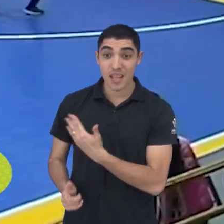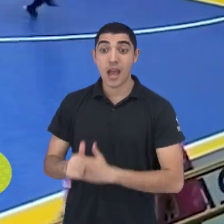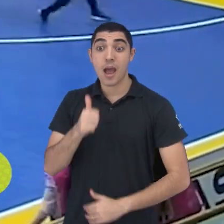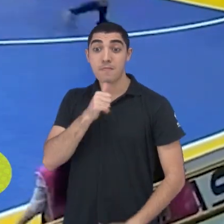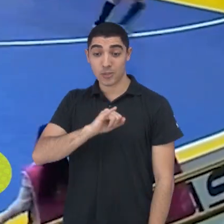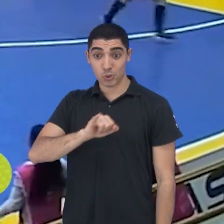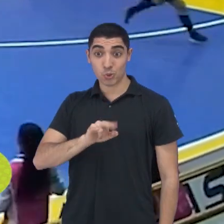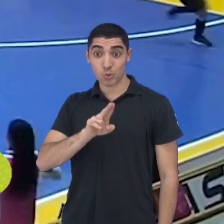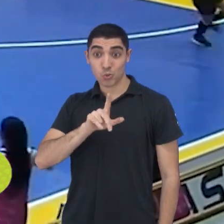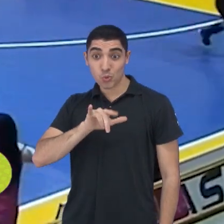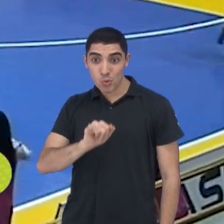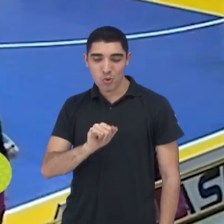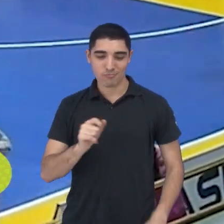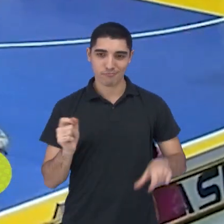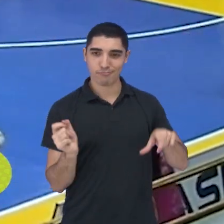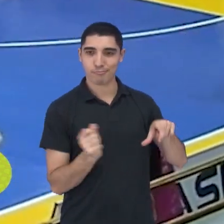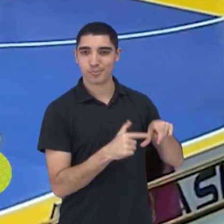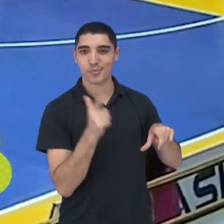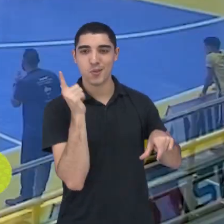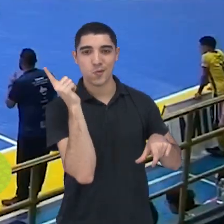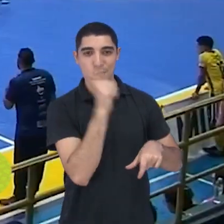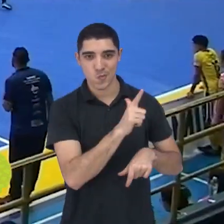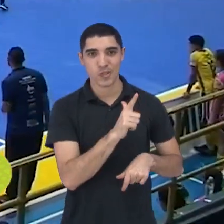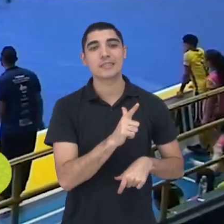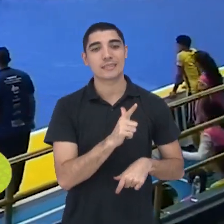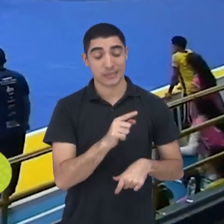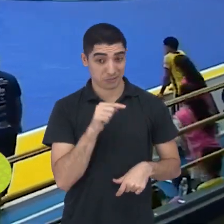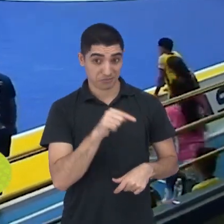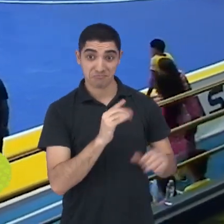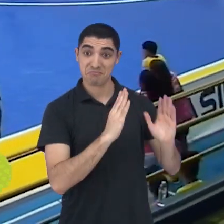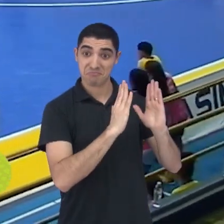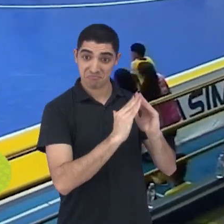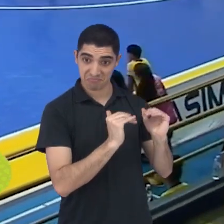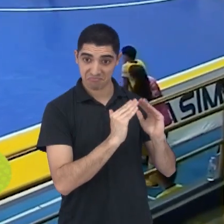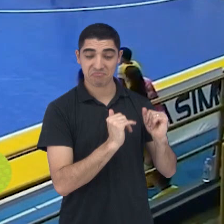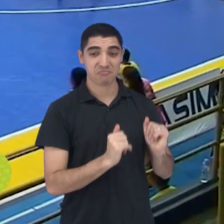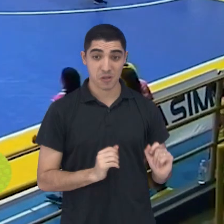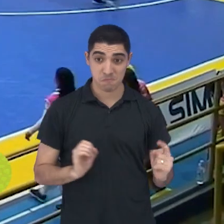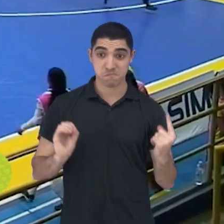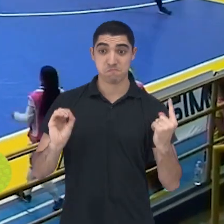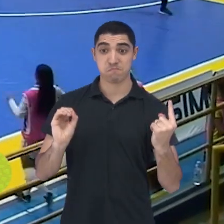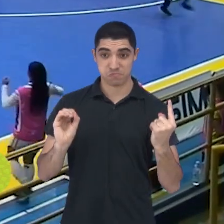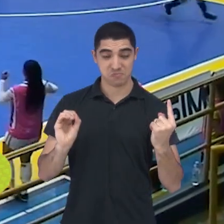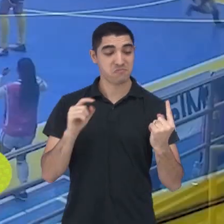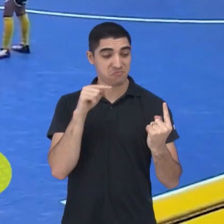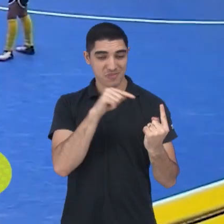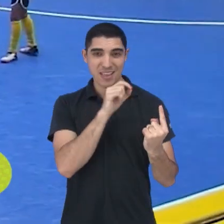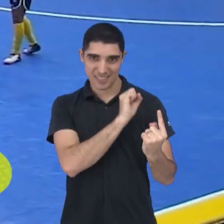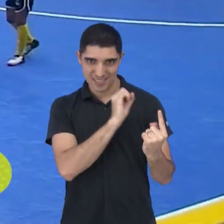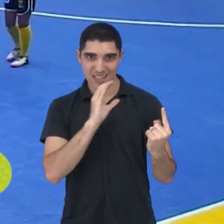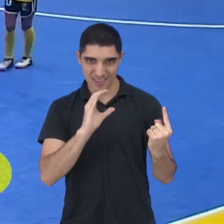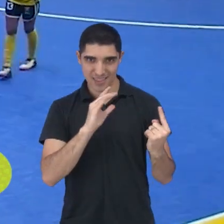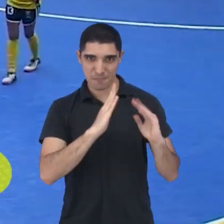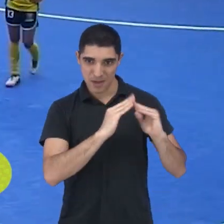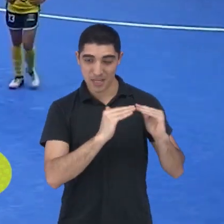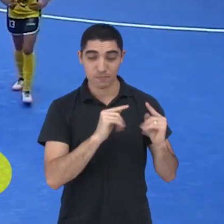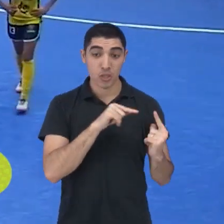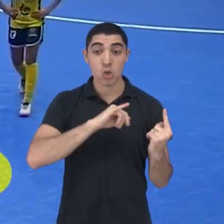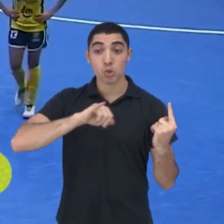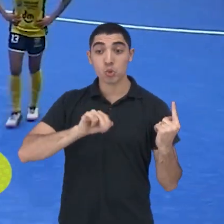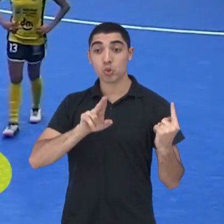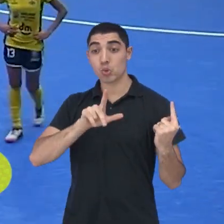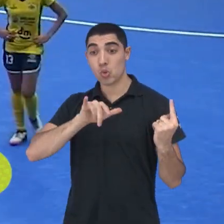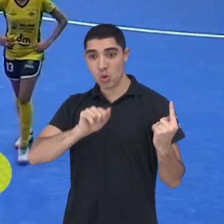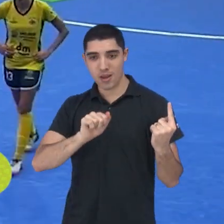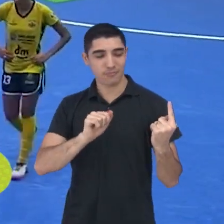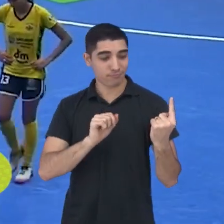redes de Susan. Aberto o placar no Tênis Clube e é pro Barateiro de Brusque, Santa Catarina. Júlia é o nome do gol. São